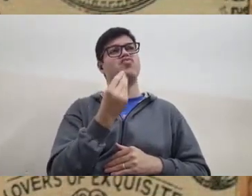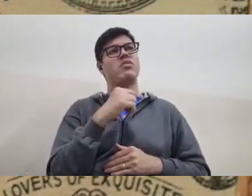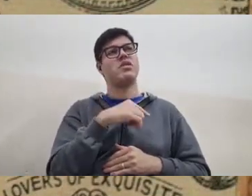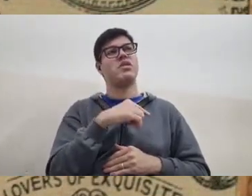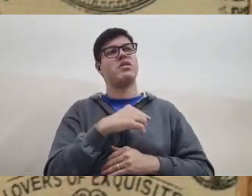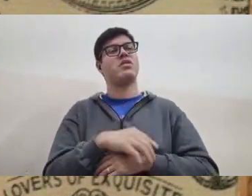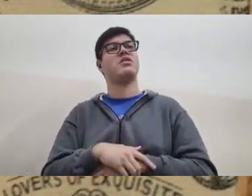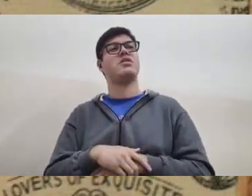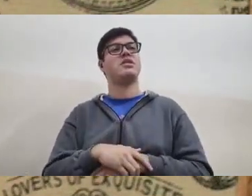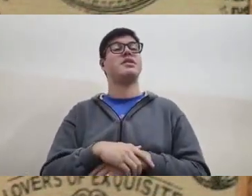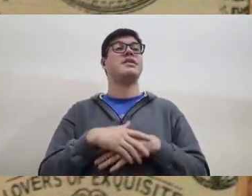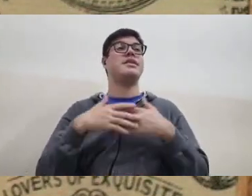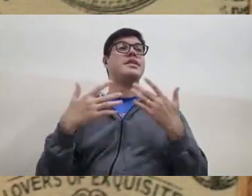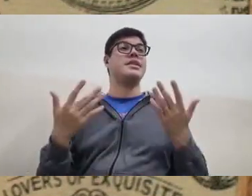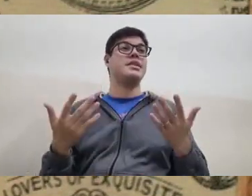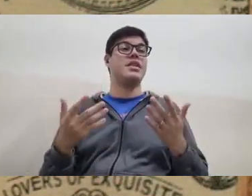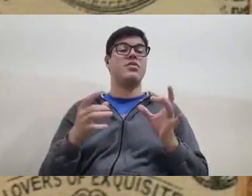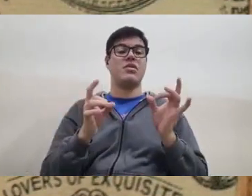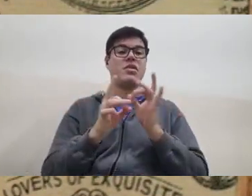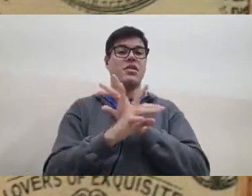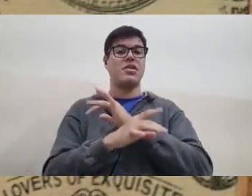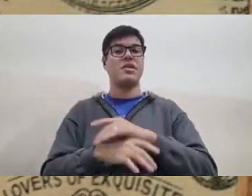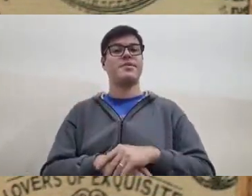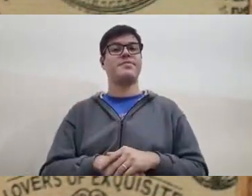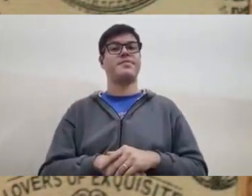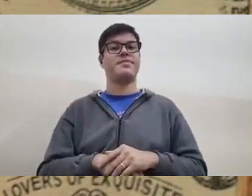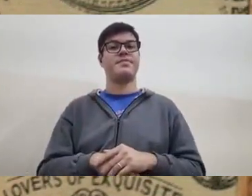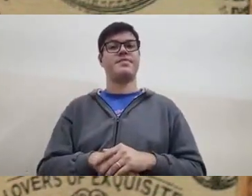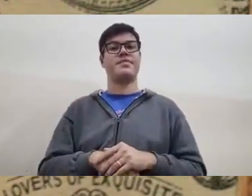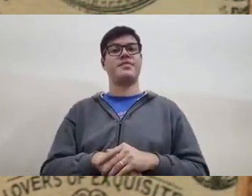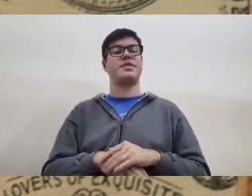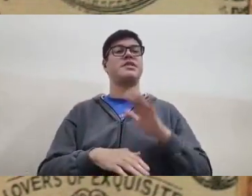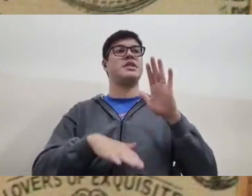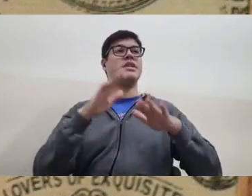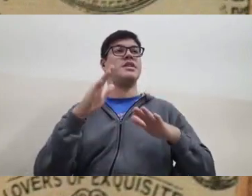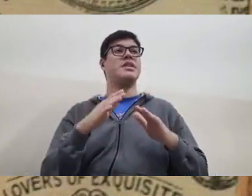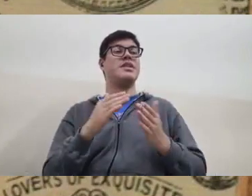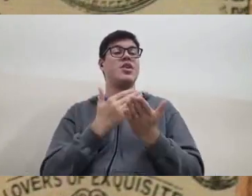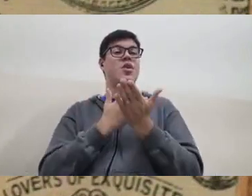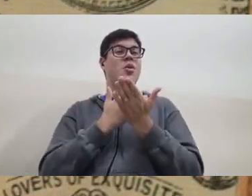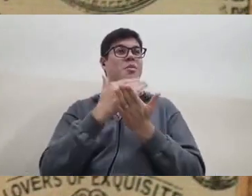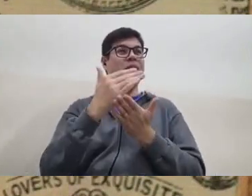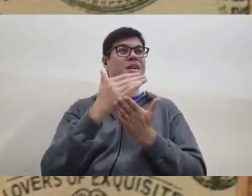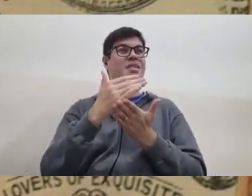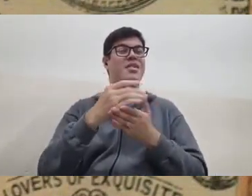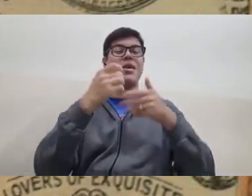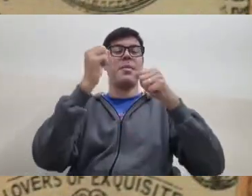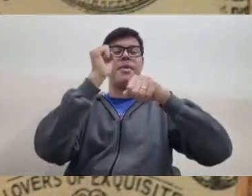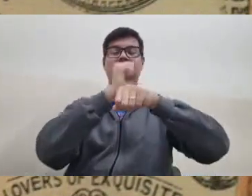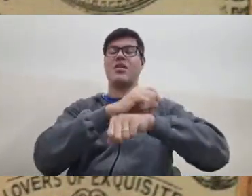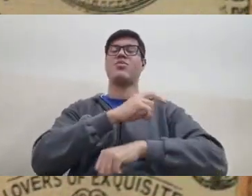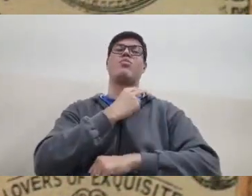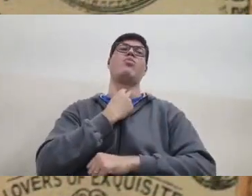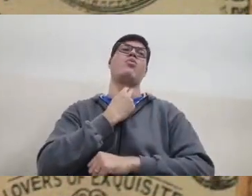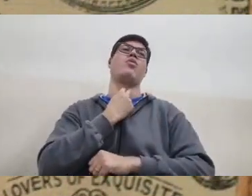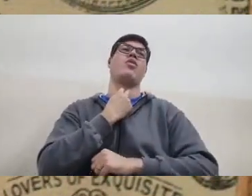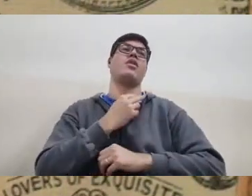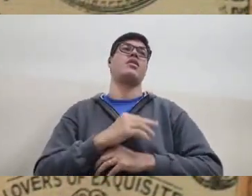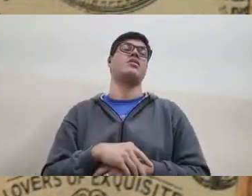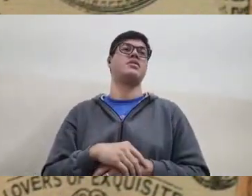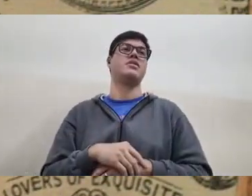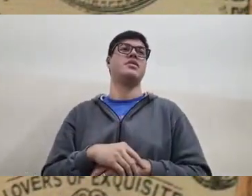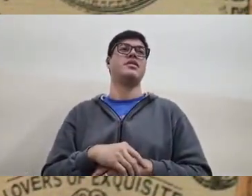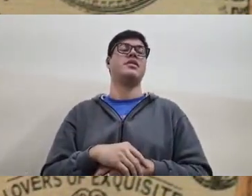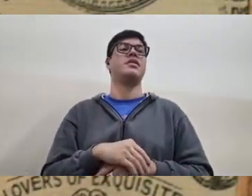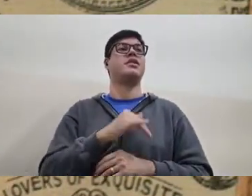e eu fui ver lá só para terminar quando você começa você não para mais então você